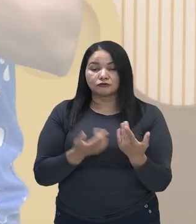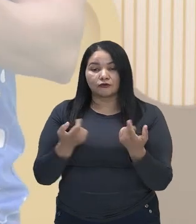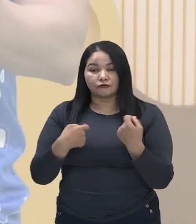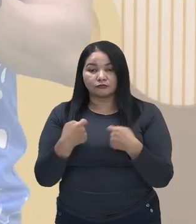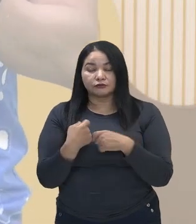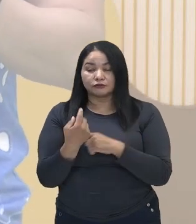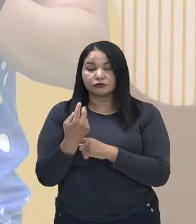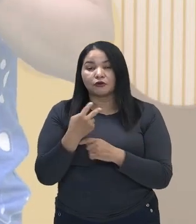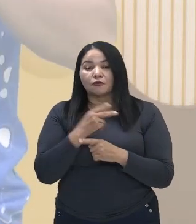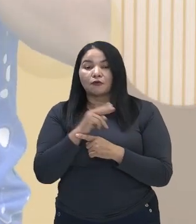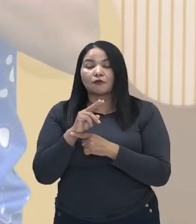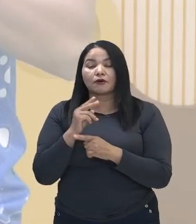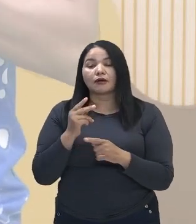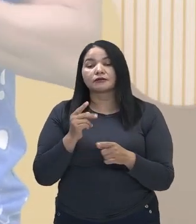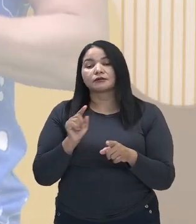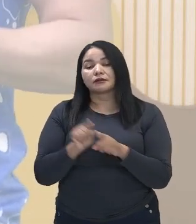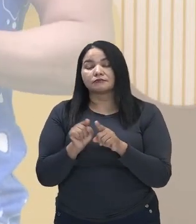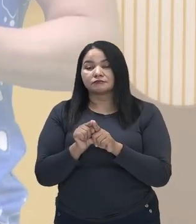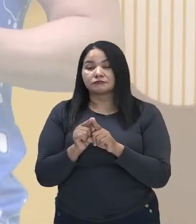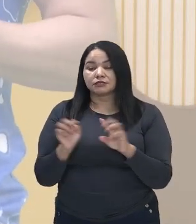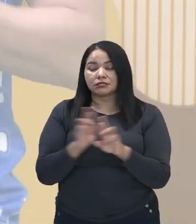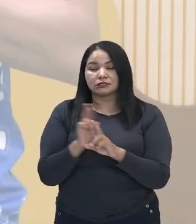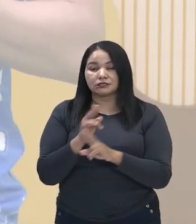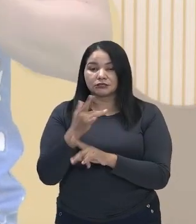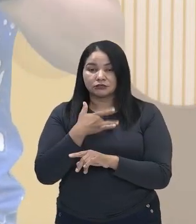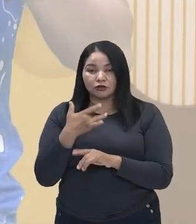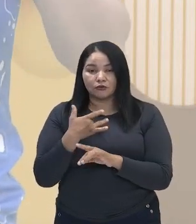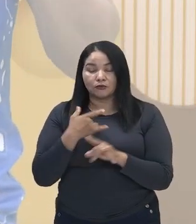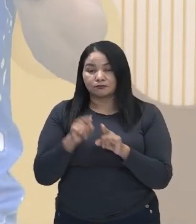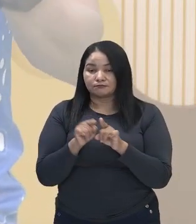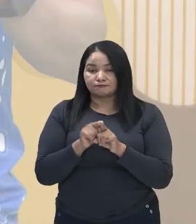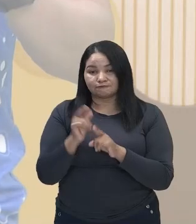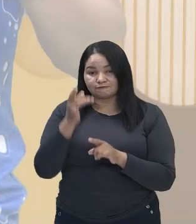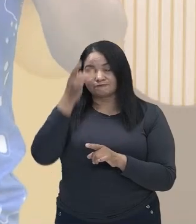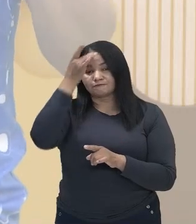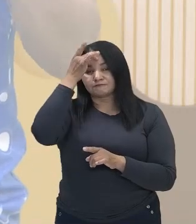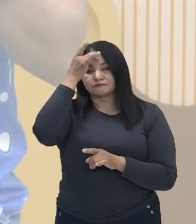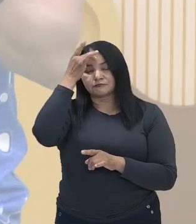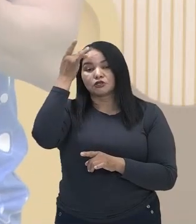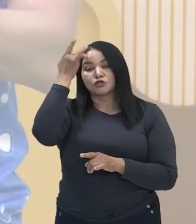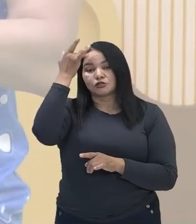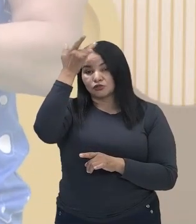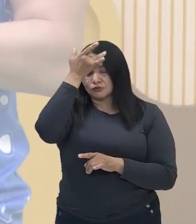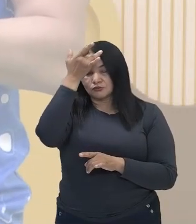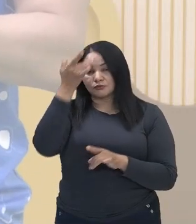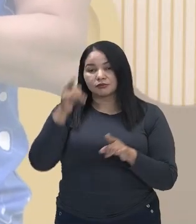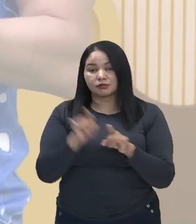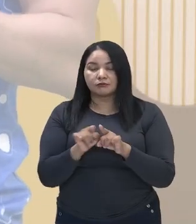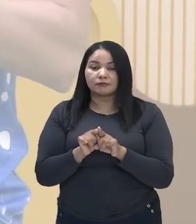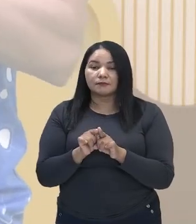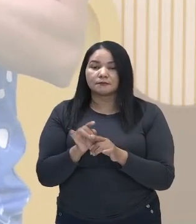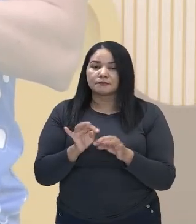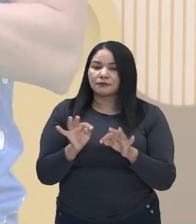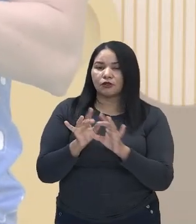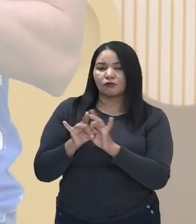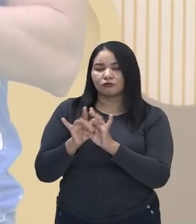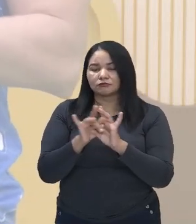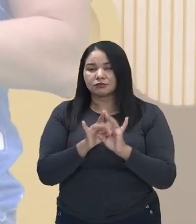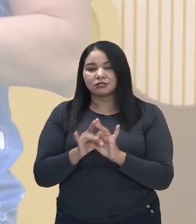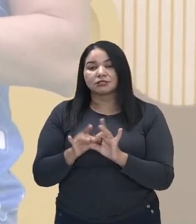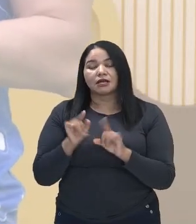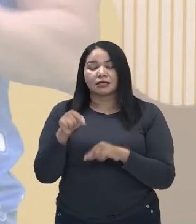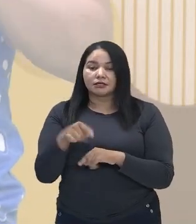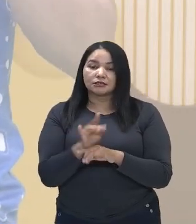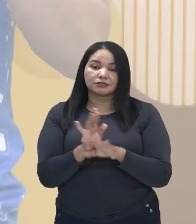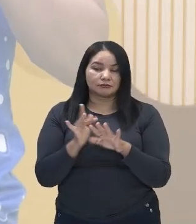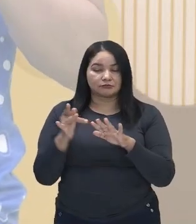relacionada à saúde, em especial a saúde mental também, em função do contexto, da realidade que a gente vive aqui, de estar em rede social, por